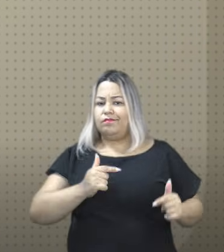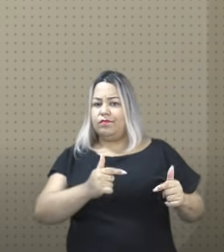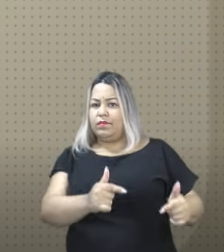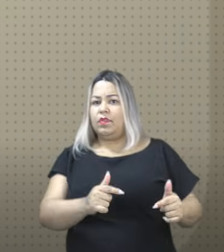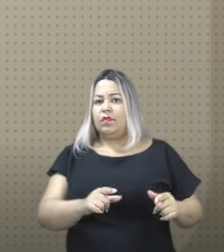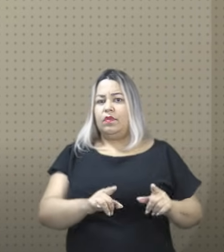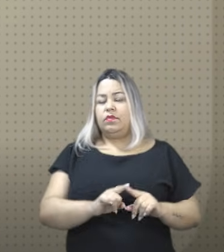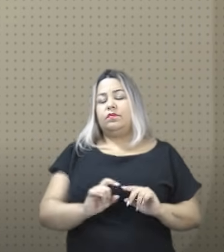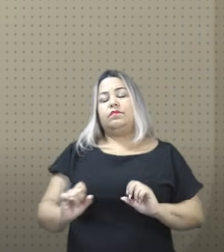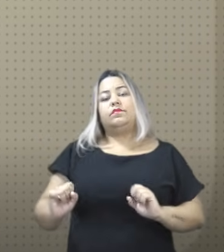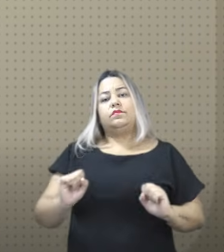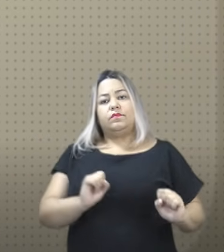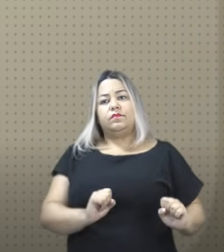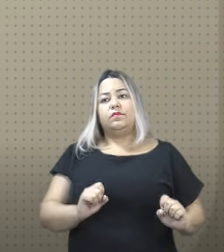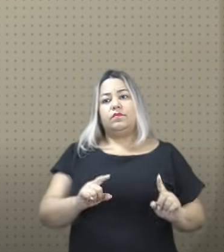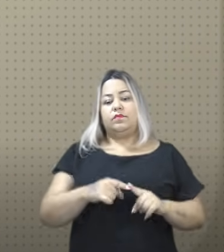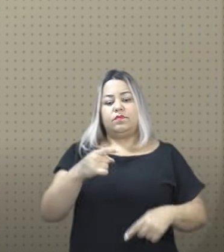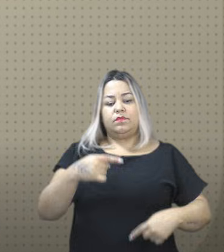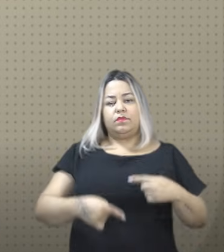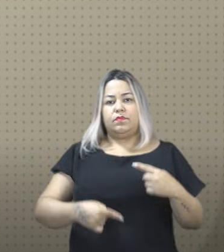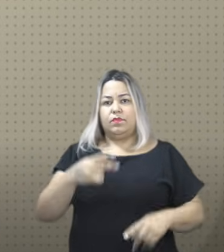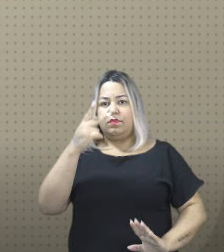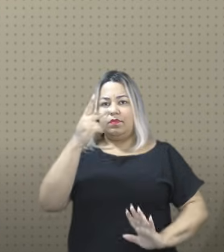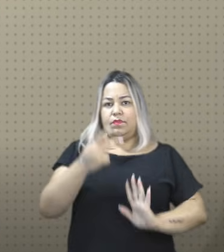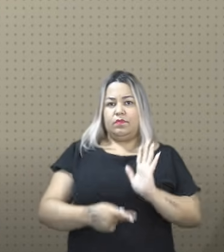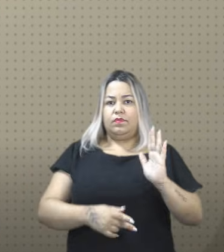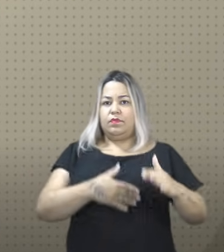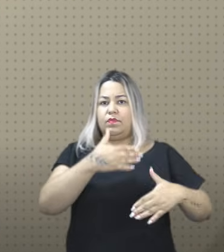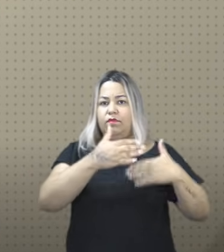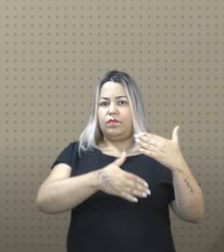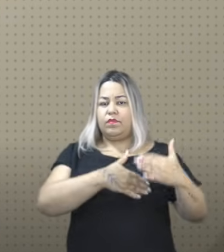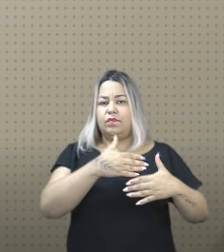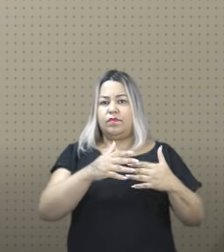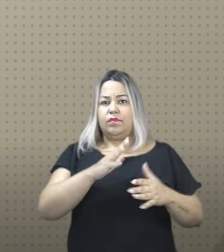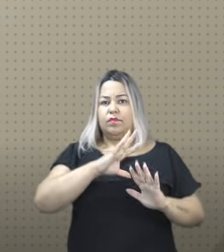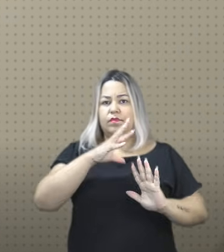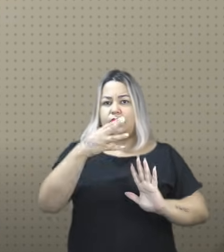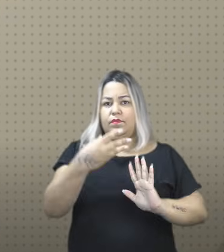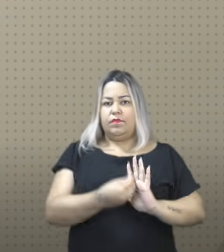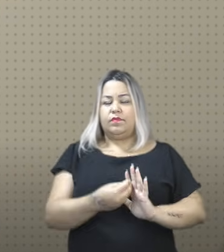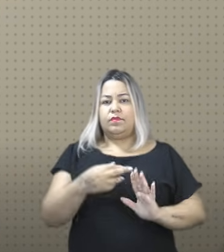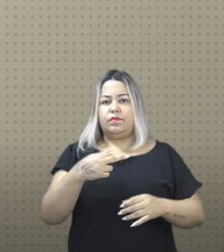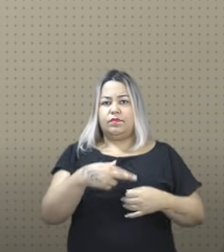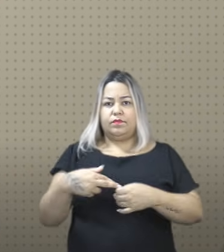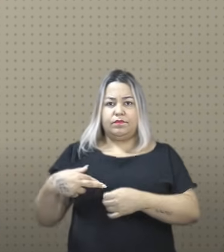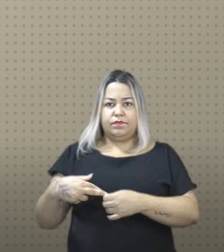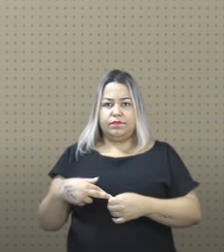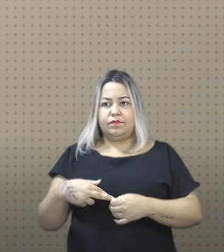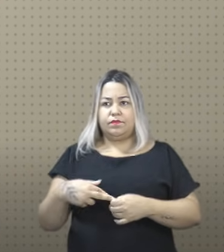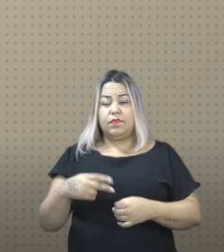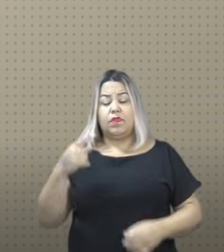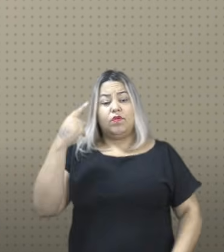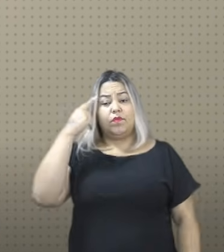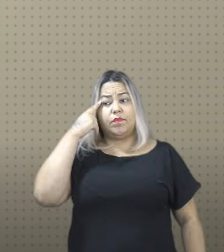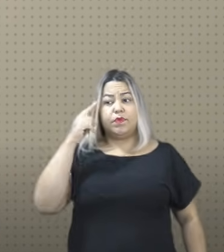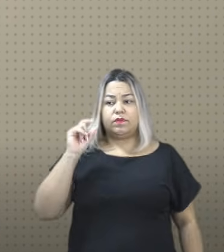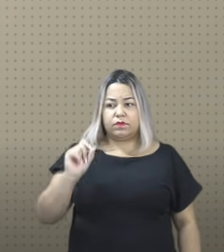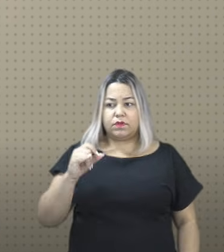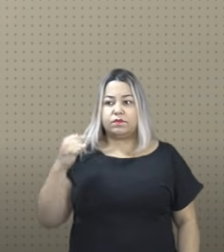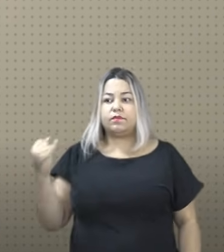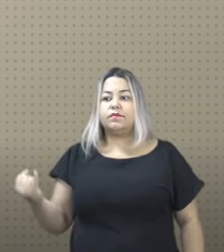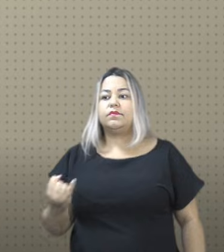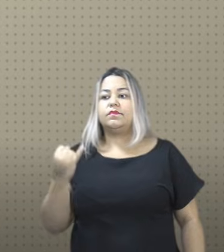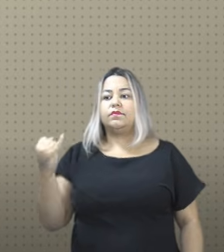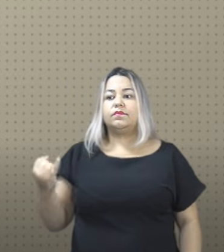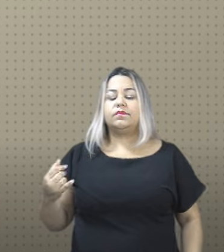que a gente também possa debater um projeto de desenvolvimento para a Amazônia, para a região amazônica. Então, eu penso que é importante,